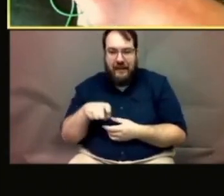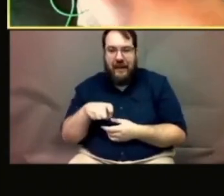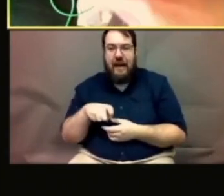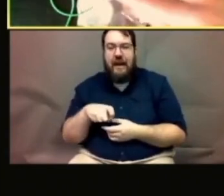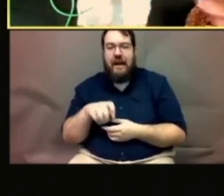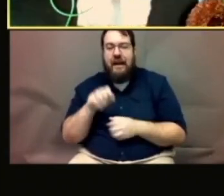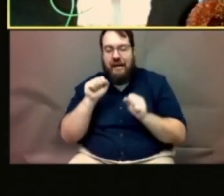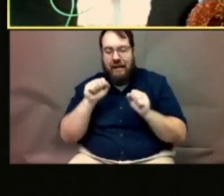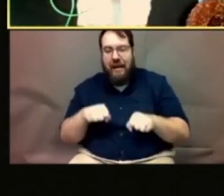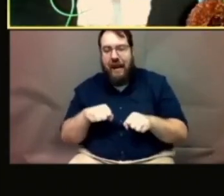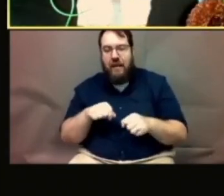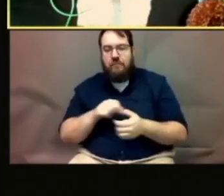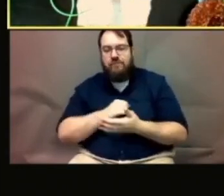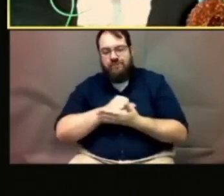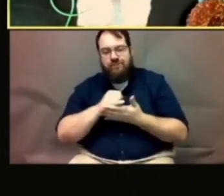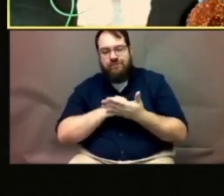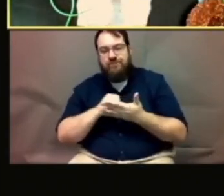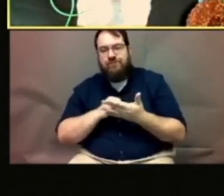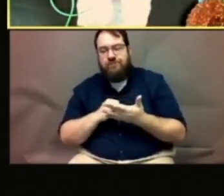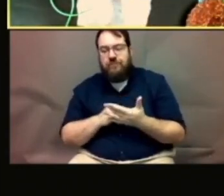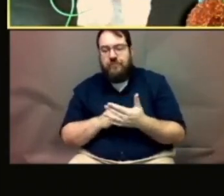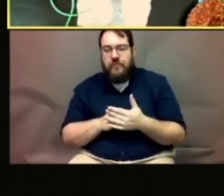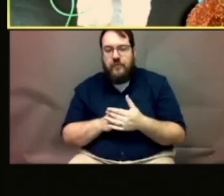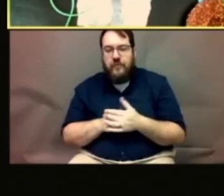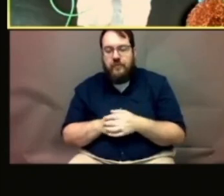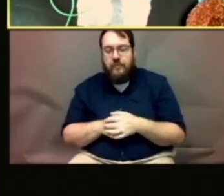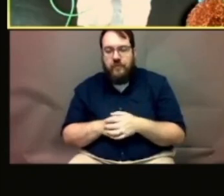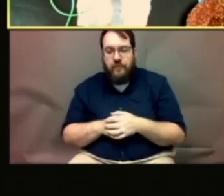Então, eu posso desenhar aqui algumas coisas.